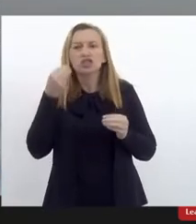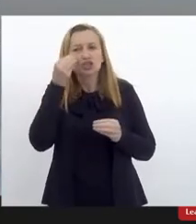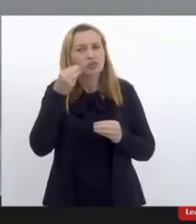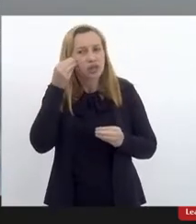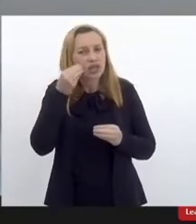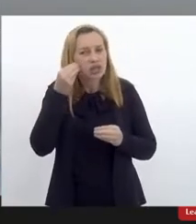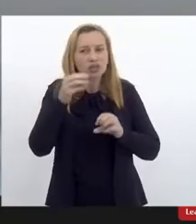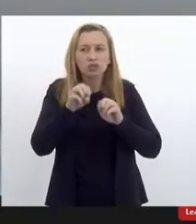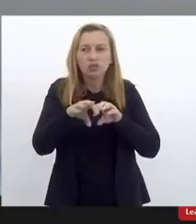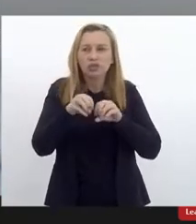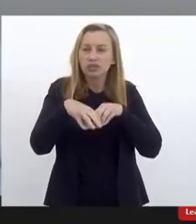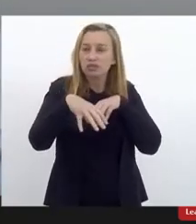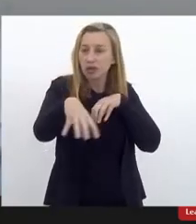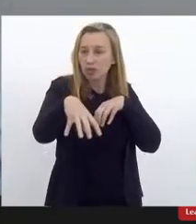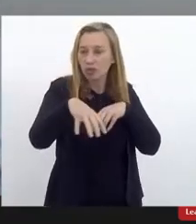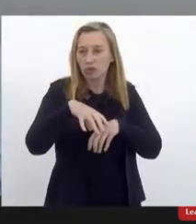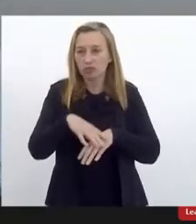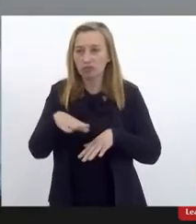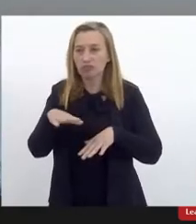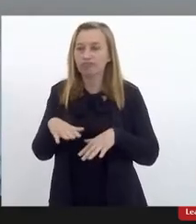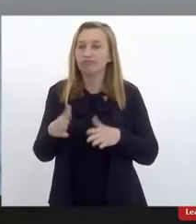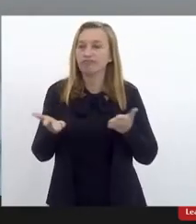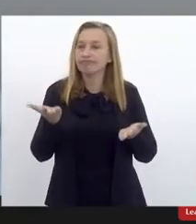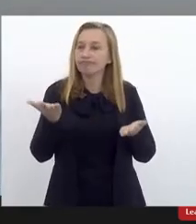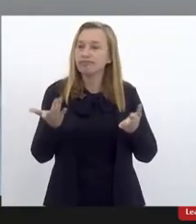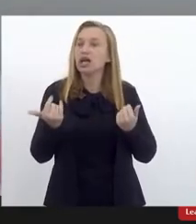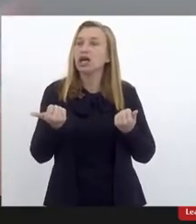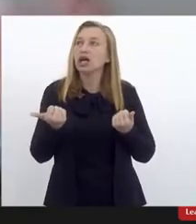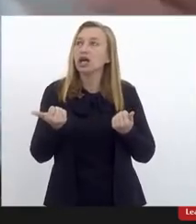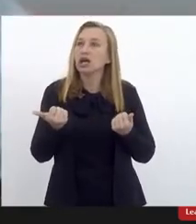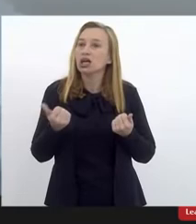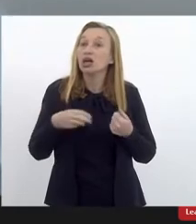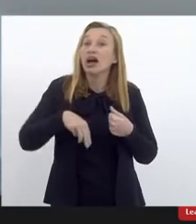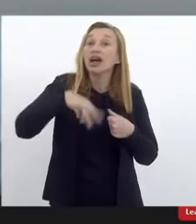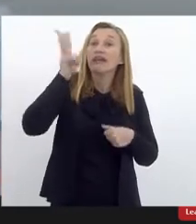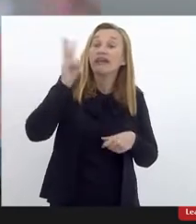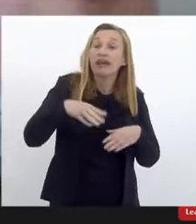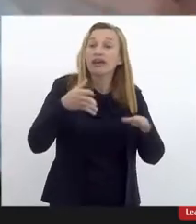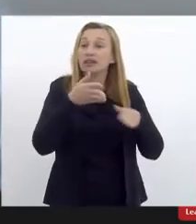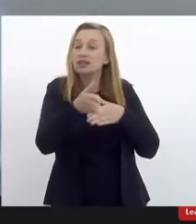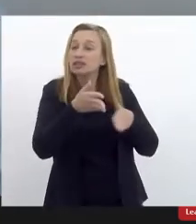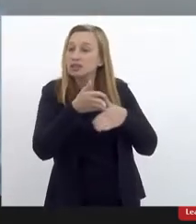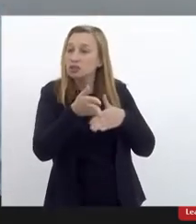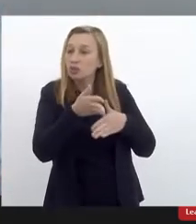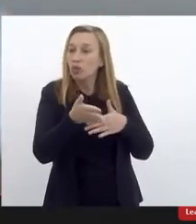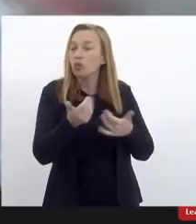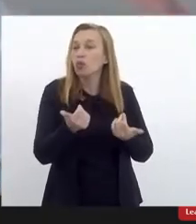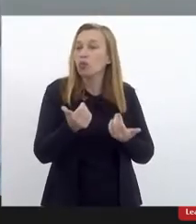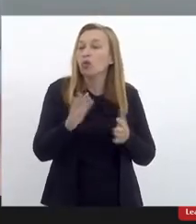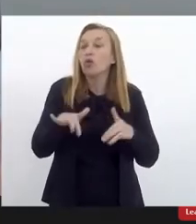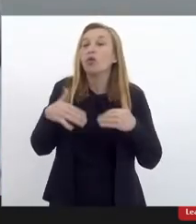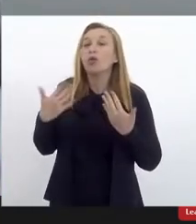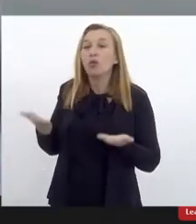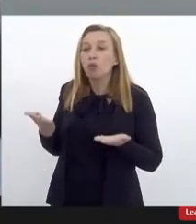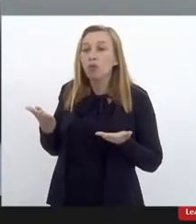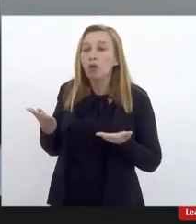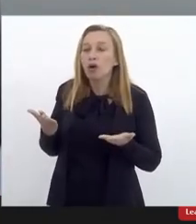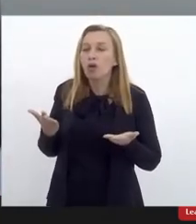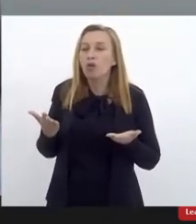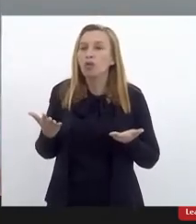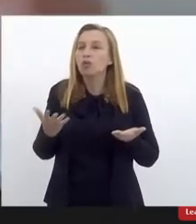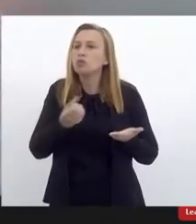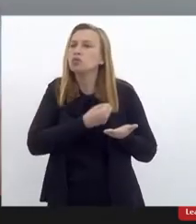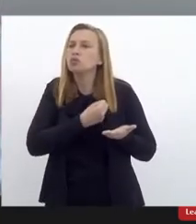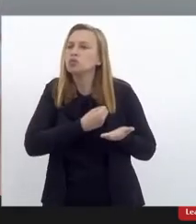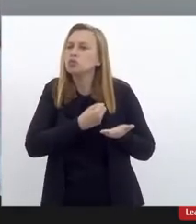do ensino remoto, né, um balanço quantitativo em relação a quem acessou, quem não acessou, qual é, afinal de contas, esse balanço